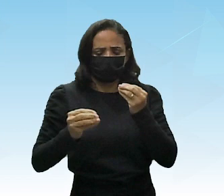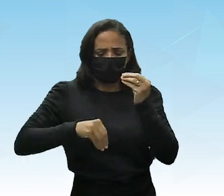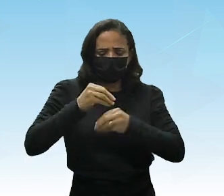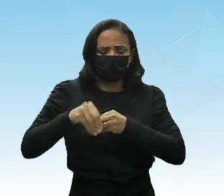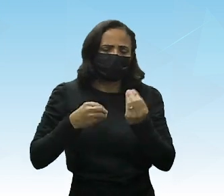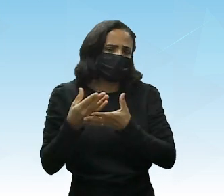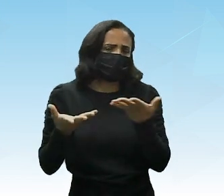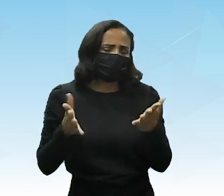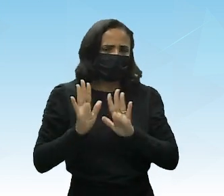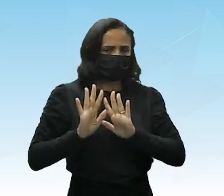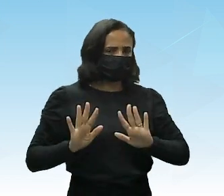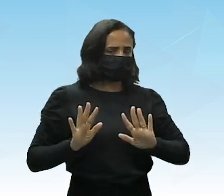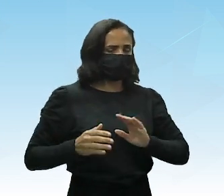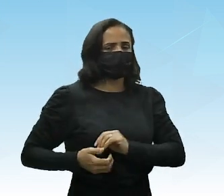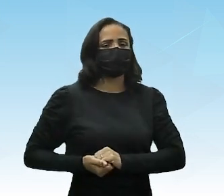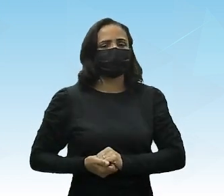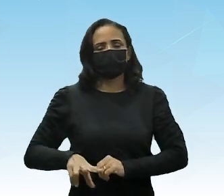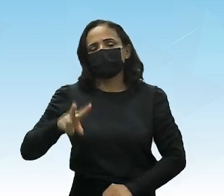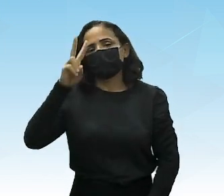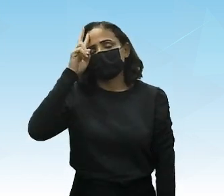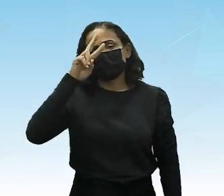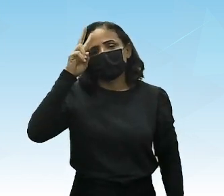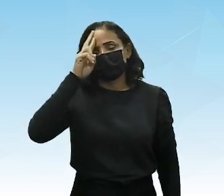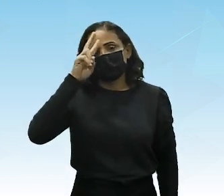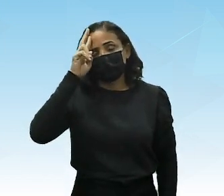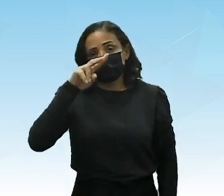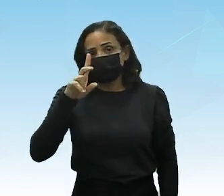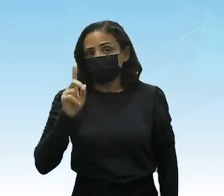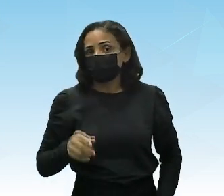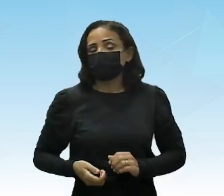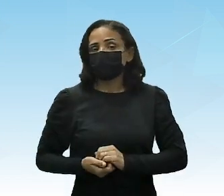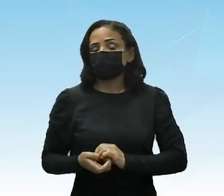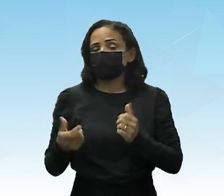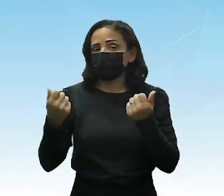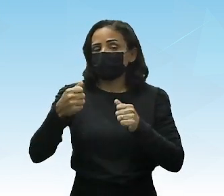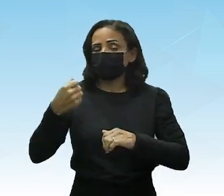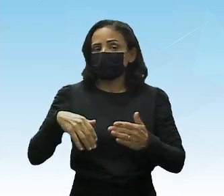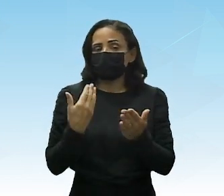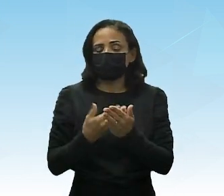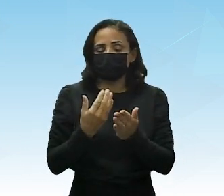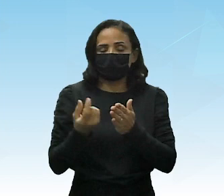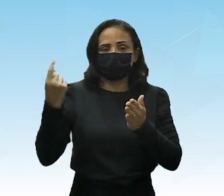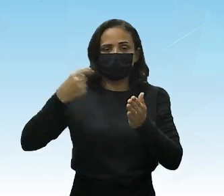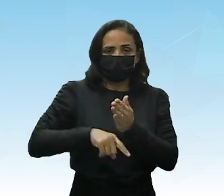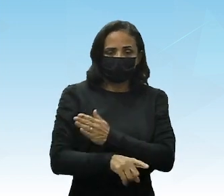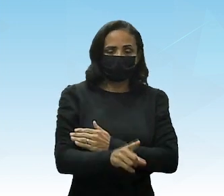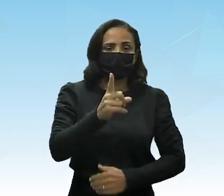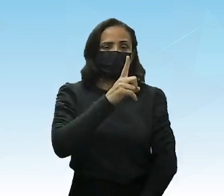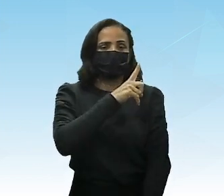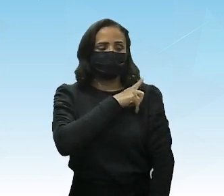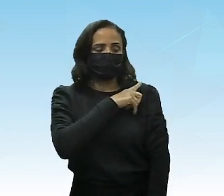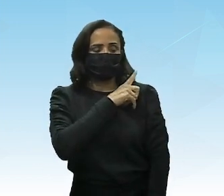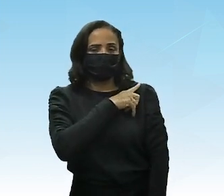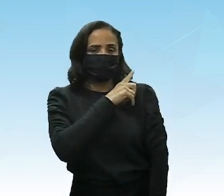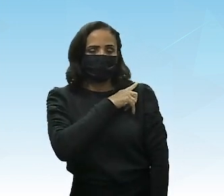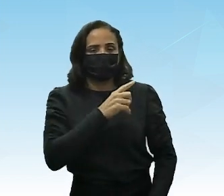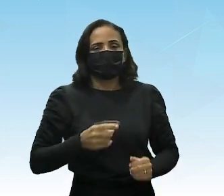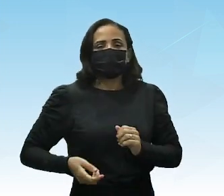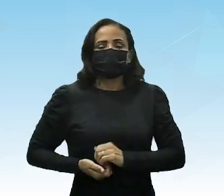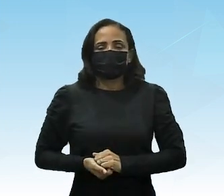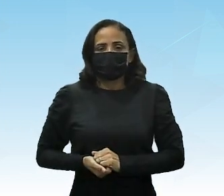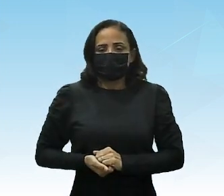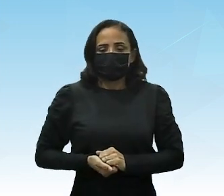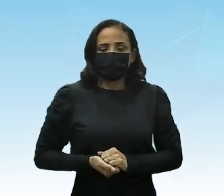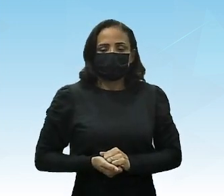corpo do filho? Ei, lembrem que bioquimicamente falando, vocês aprendem lá no primeiro ano, que bioquimicamente falando,